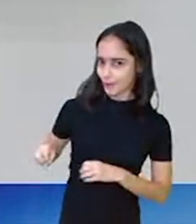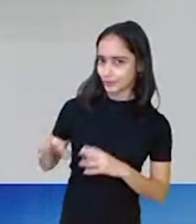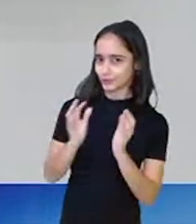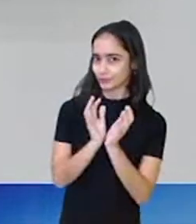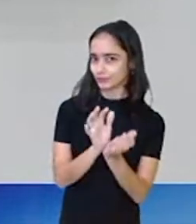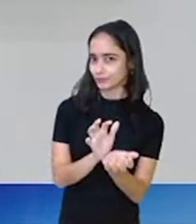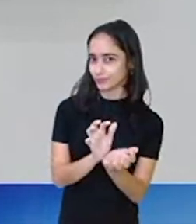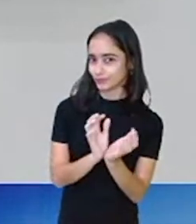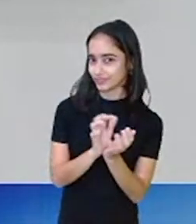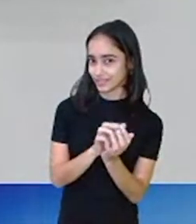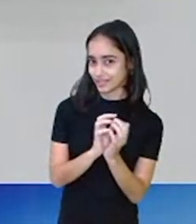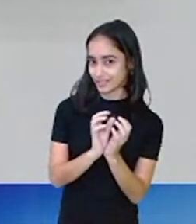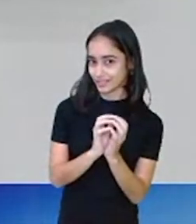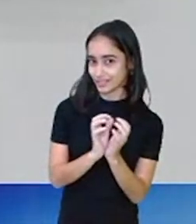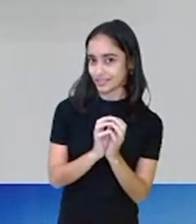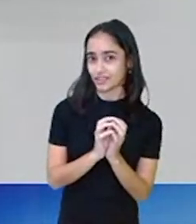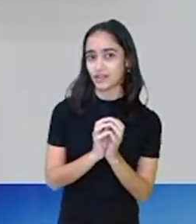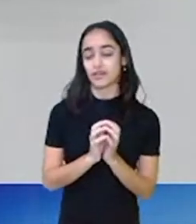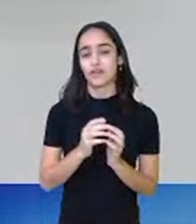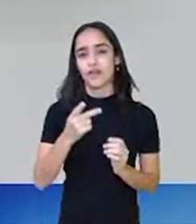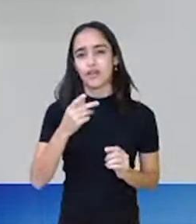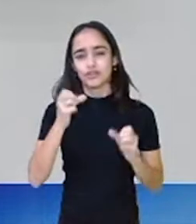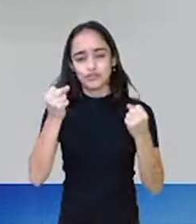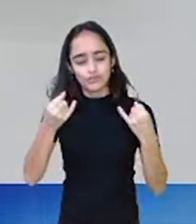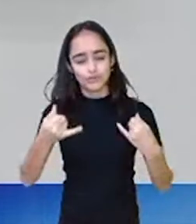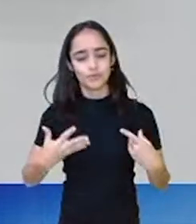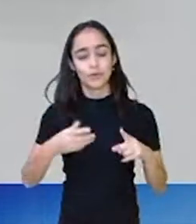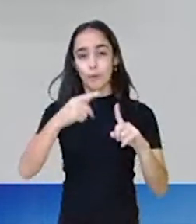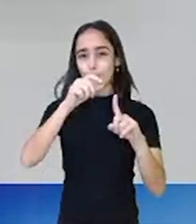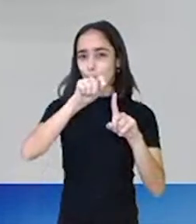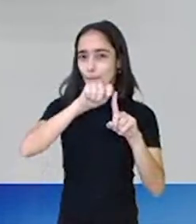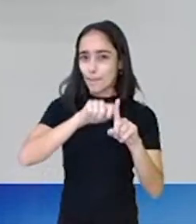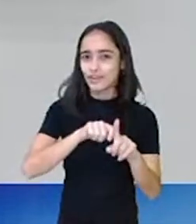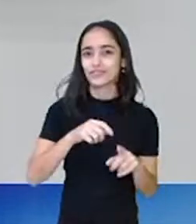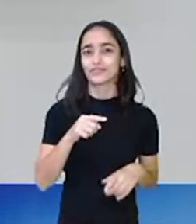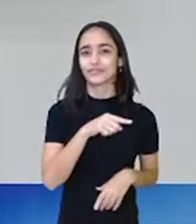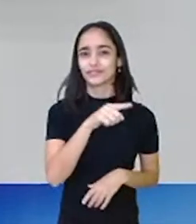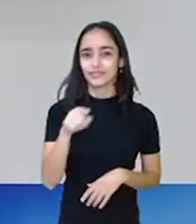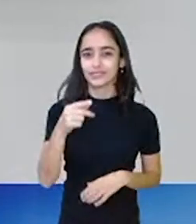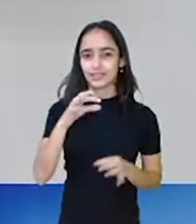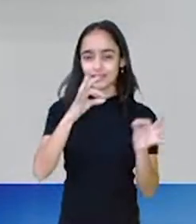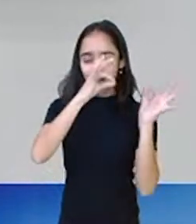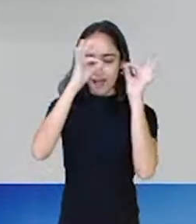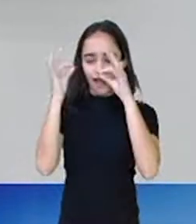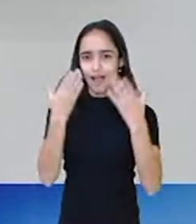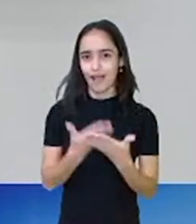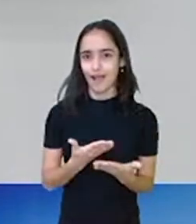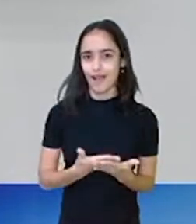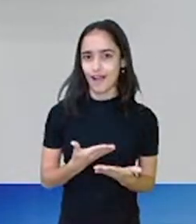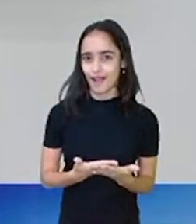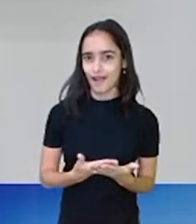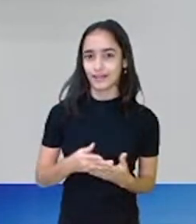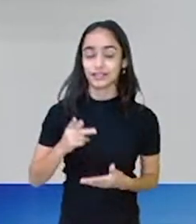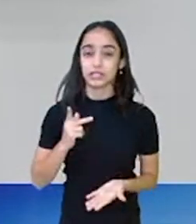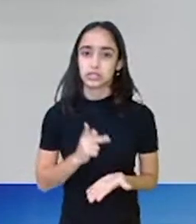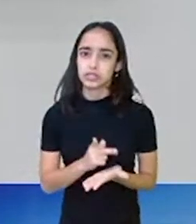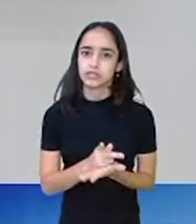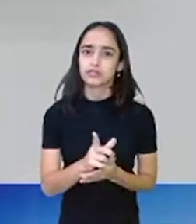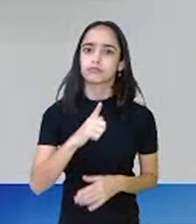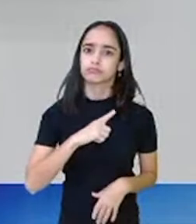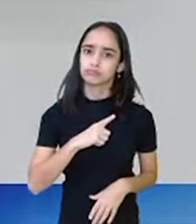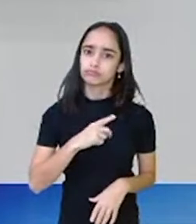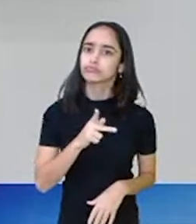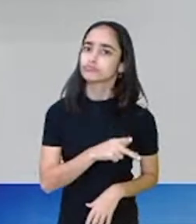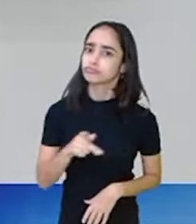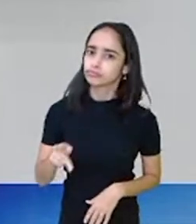os meios para você assistir as nossas aulas e também o chat. Sempre temos aí um professor, uma